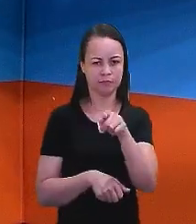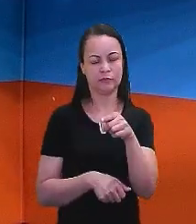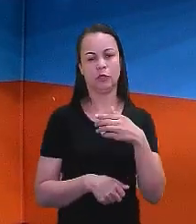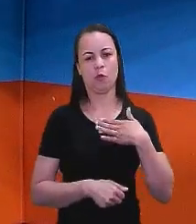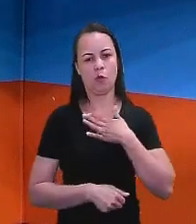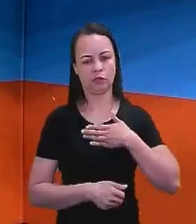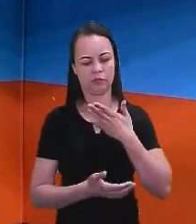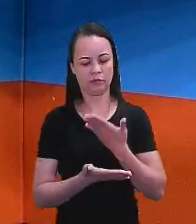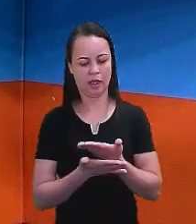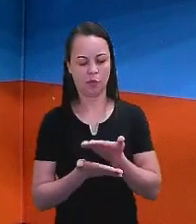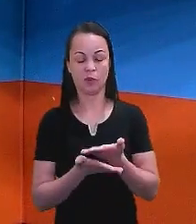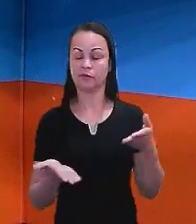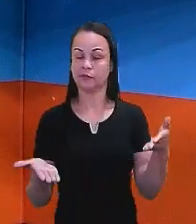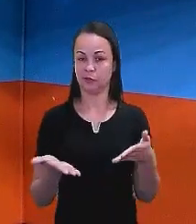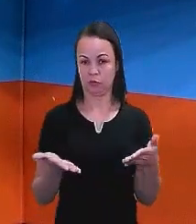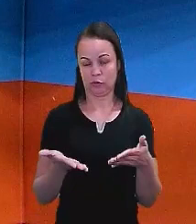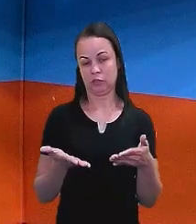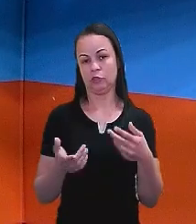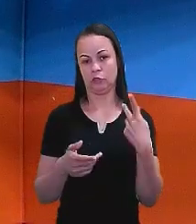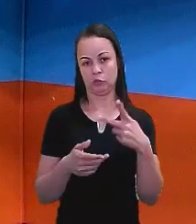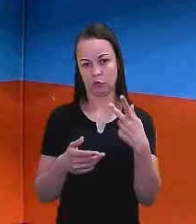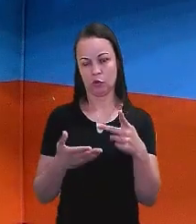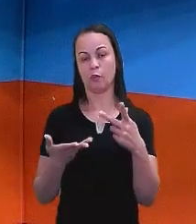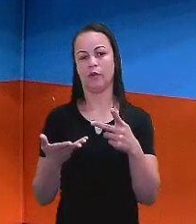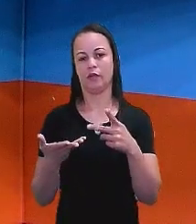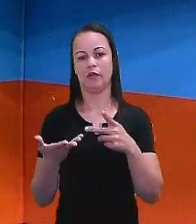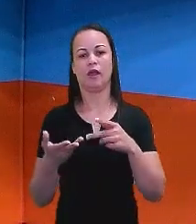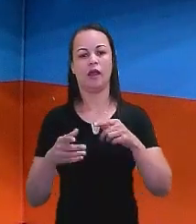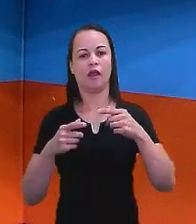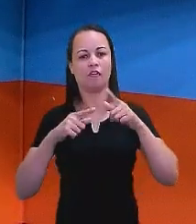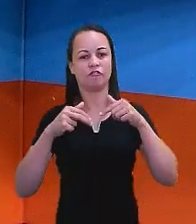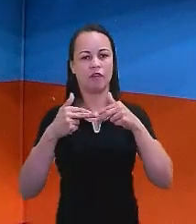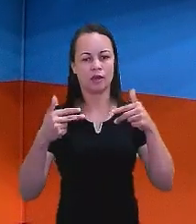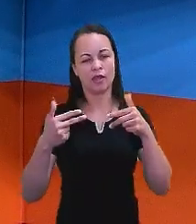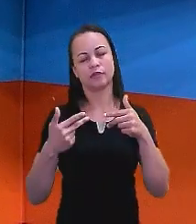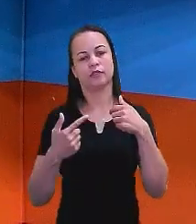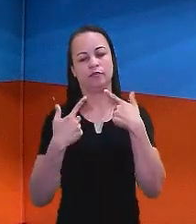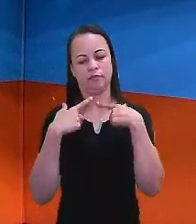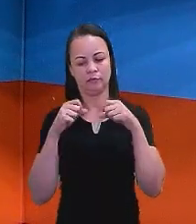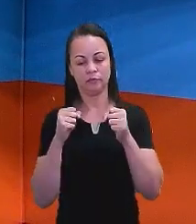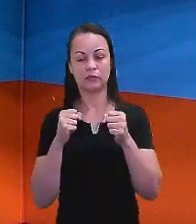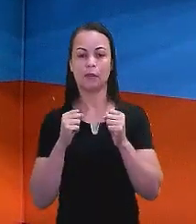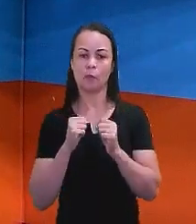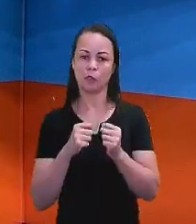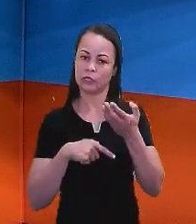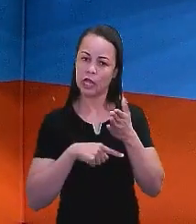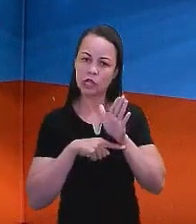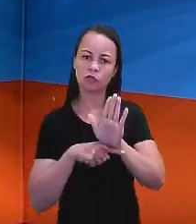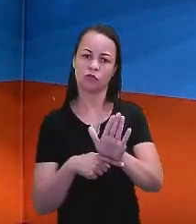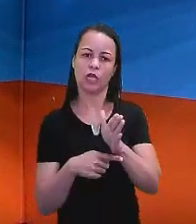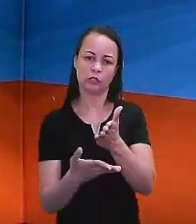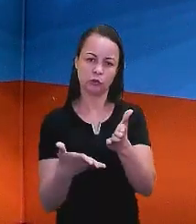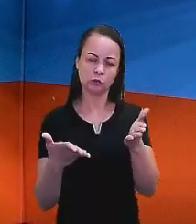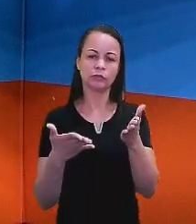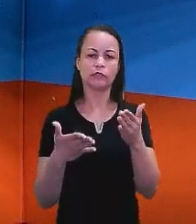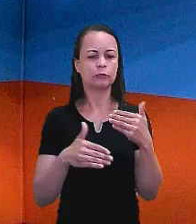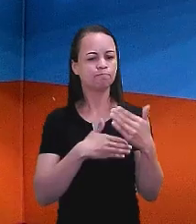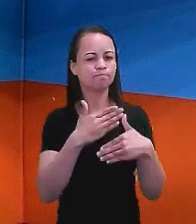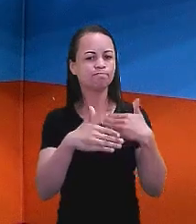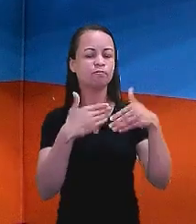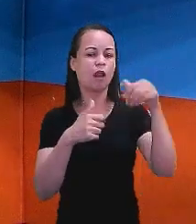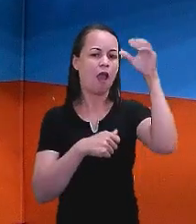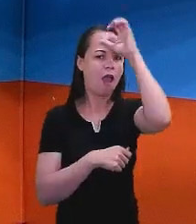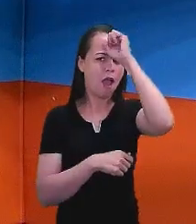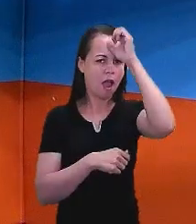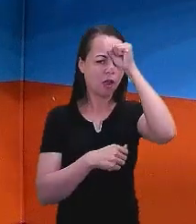nossa aula de hoje sobre variação linguística. Espero ter contribuído um pouquinho com a aprendizagem e o conhecimento